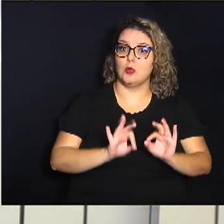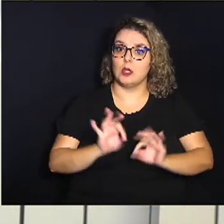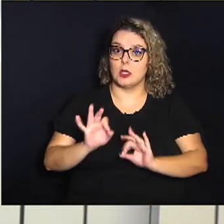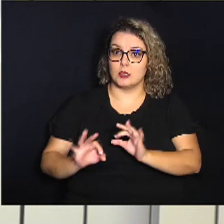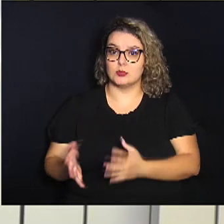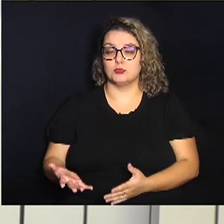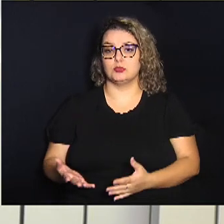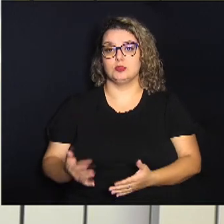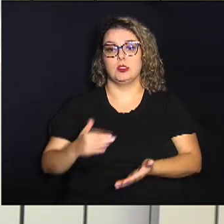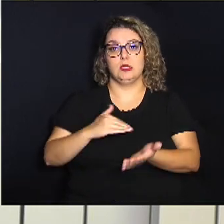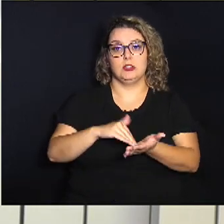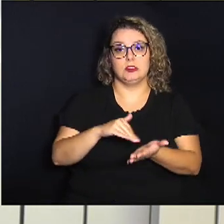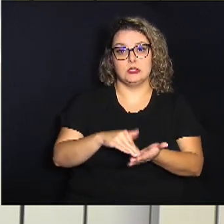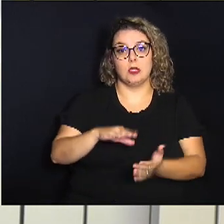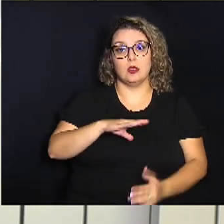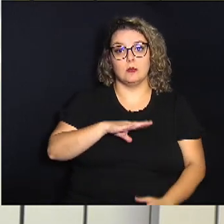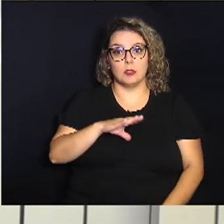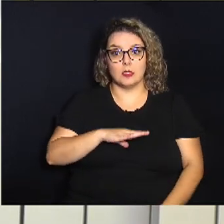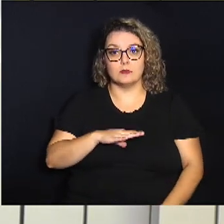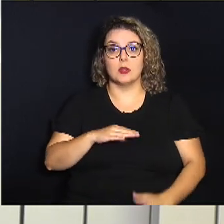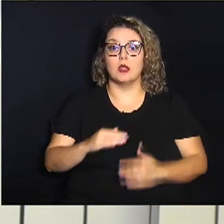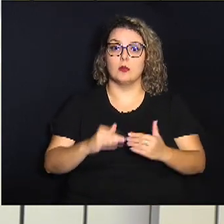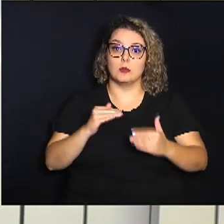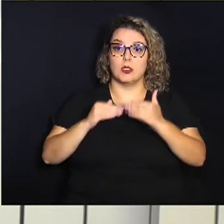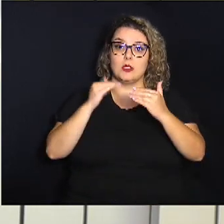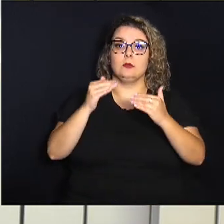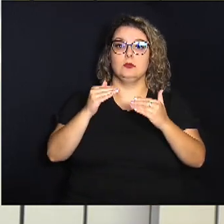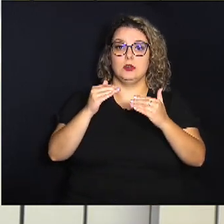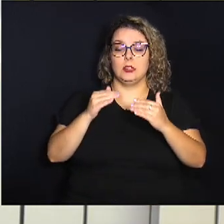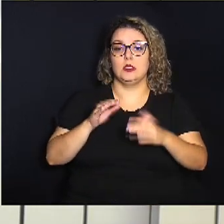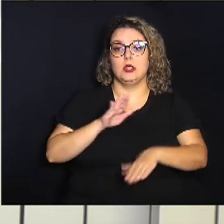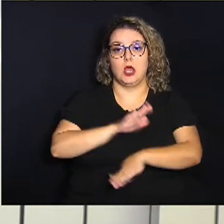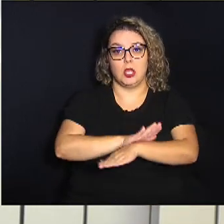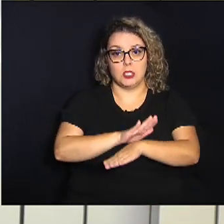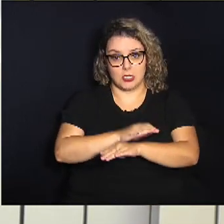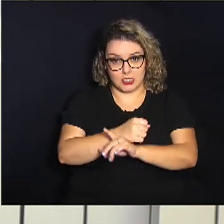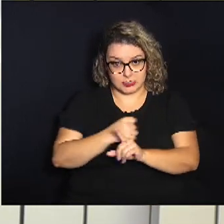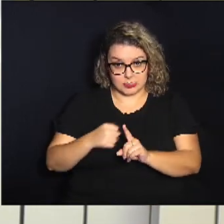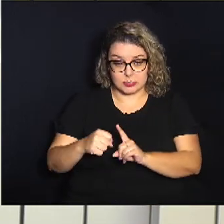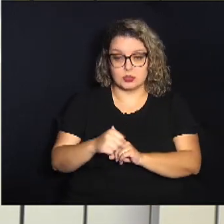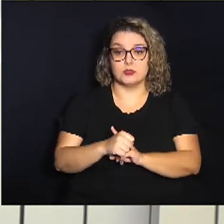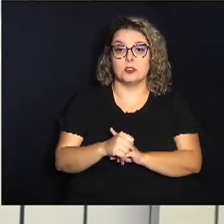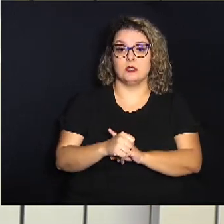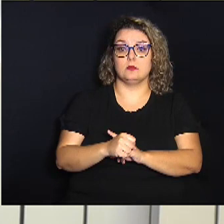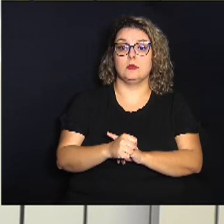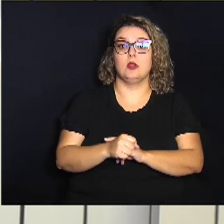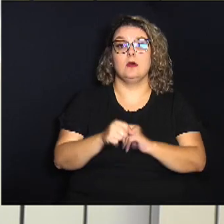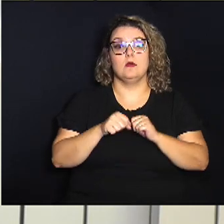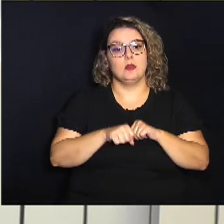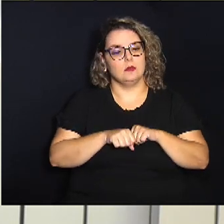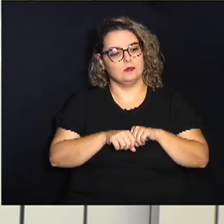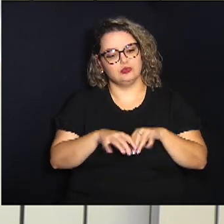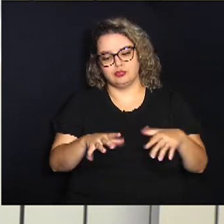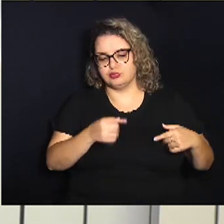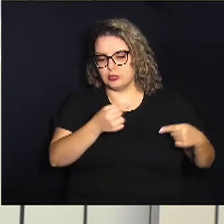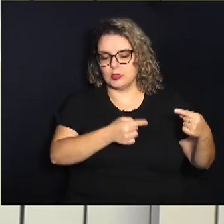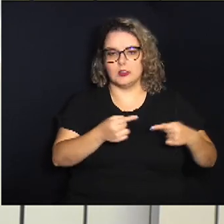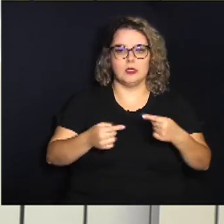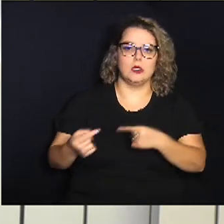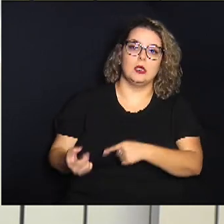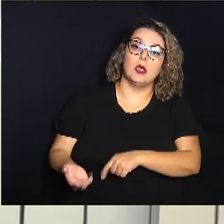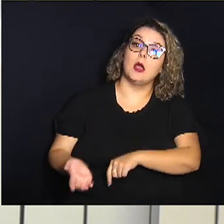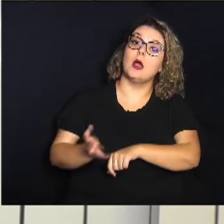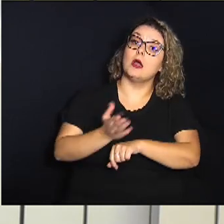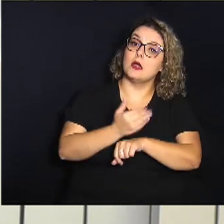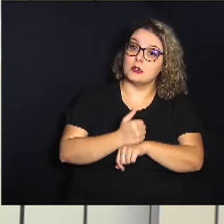da Secretaria Municipal de Desenvolvimento e Assistência Social. Ele foi amplamente discutido antes